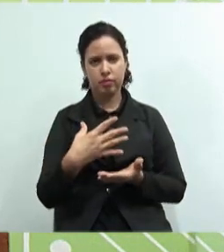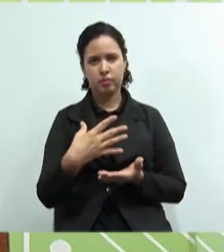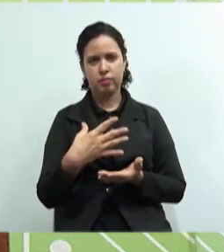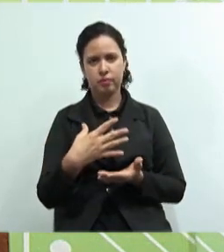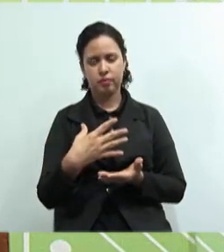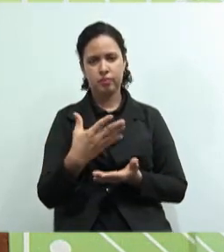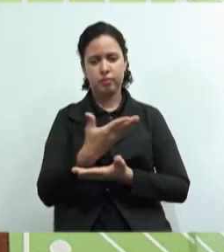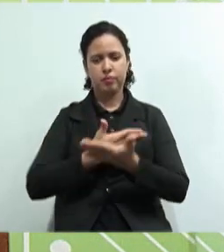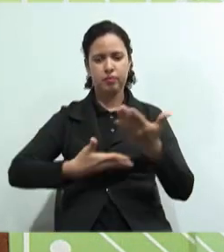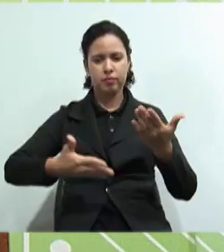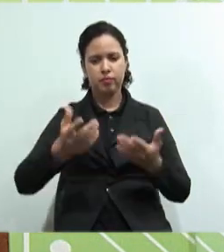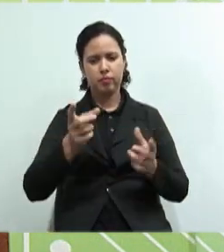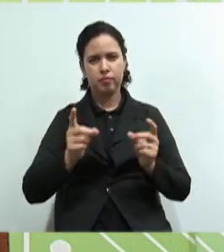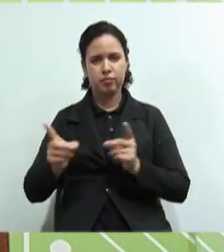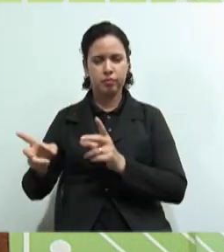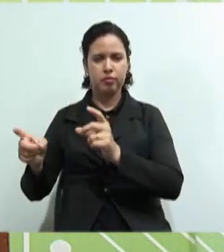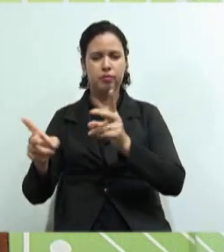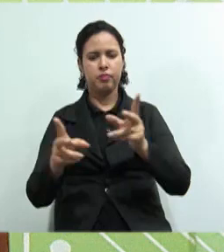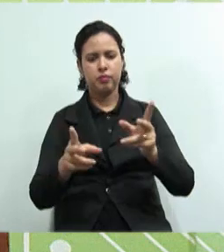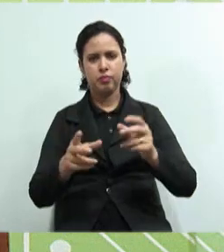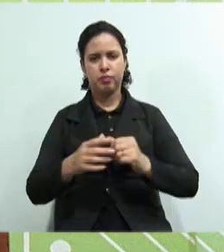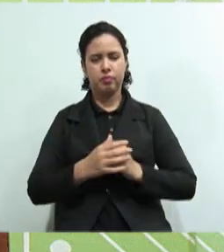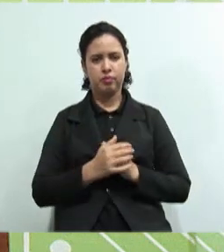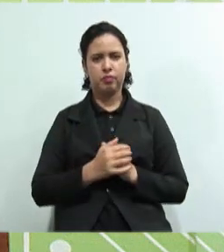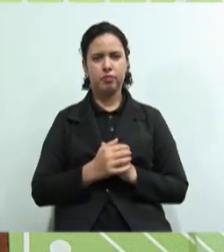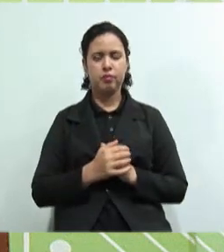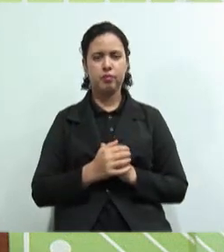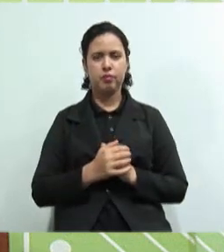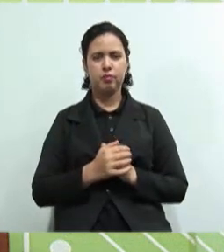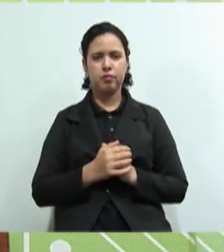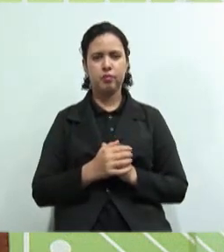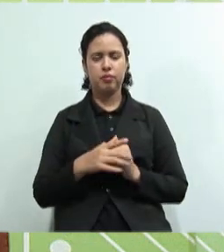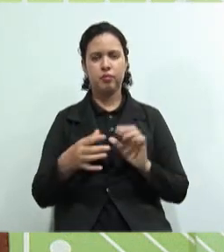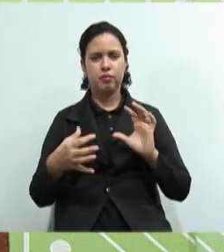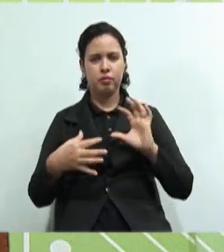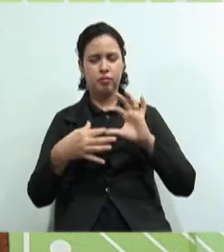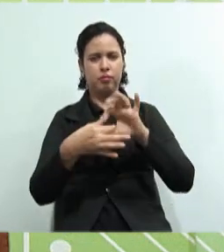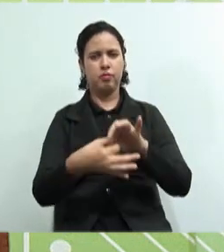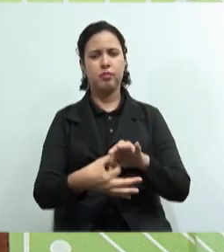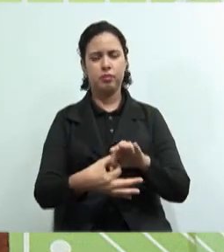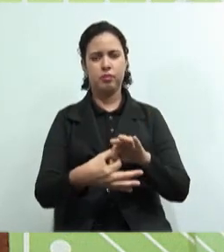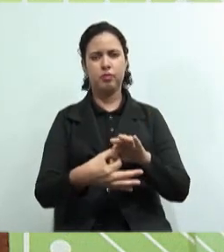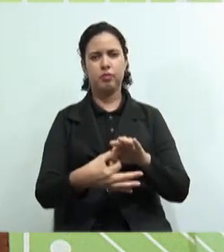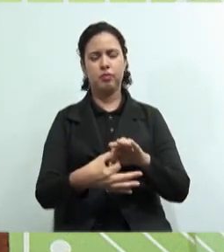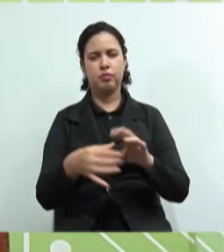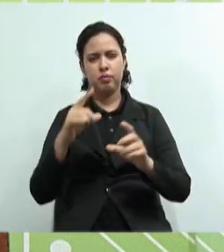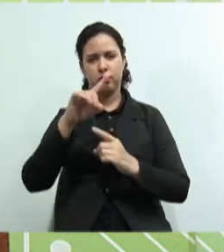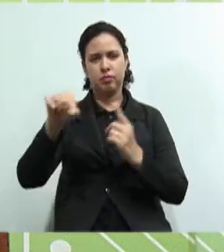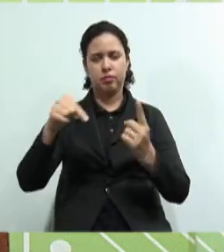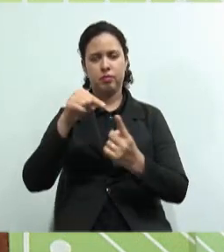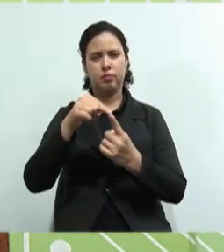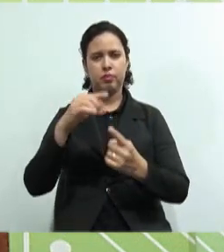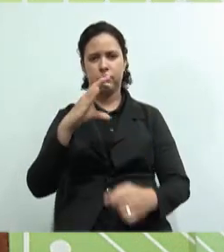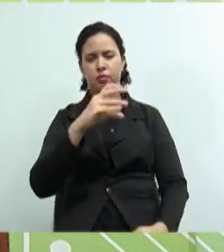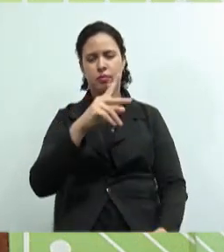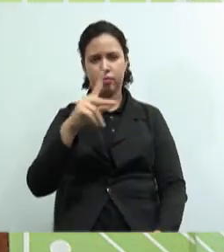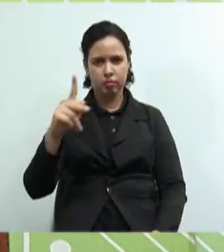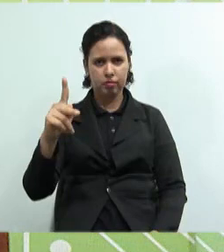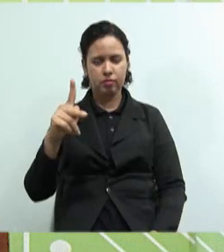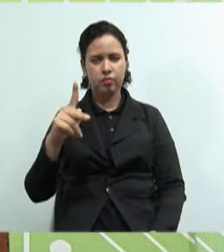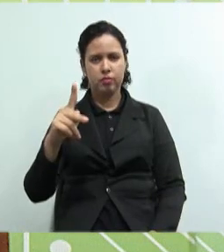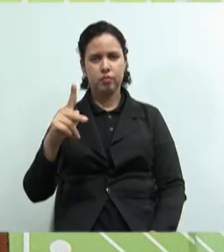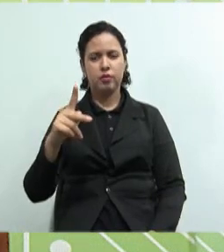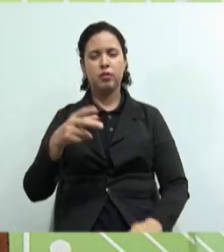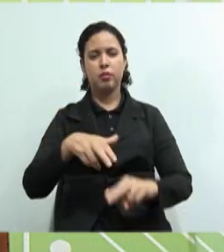relações comerciais. E essa tendência está totalmente conectada aos propósitos das cooperativas. Por isso que é